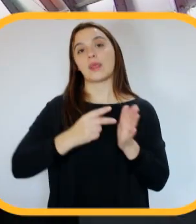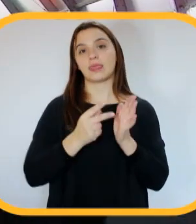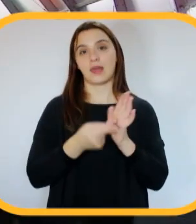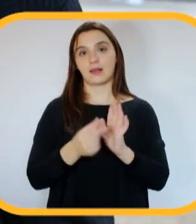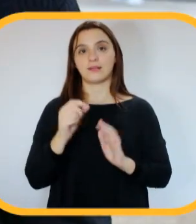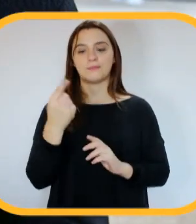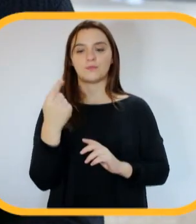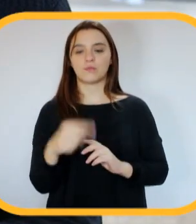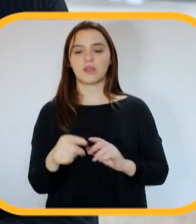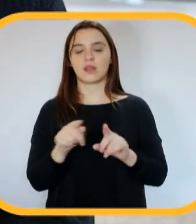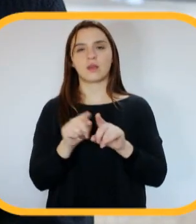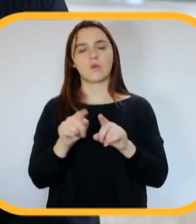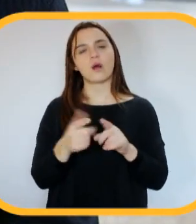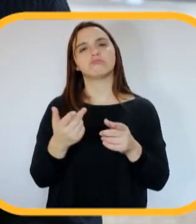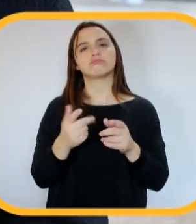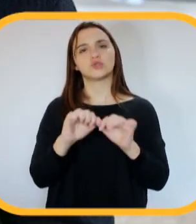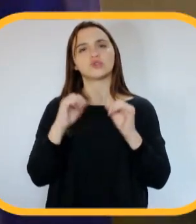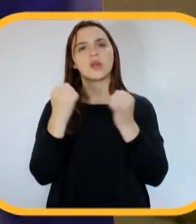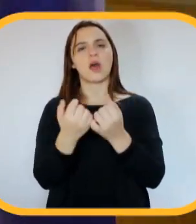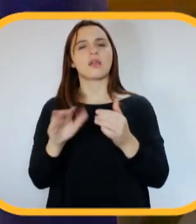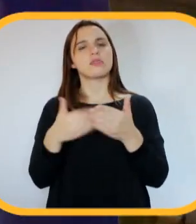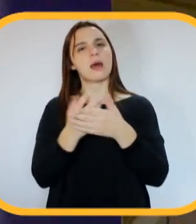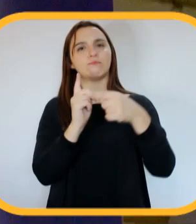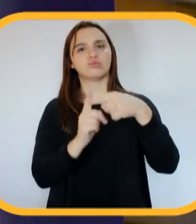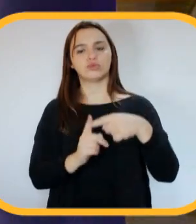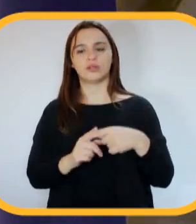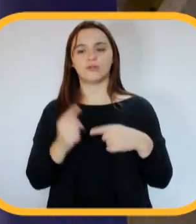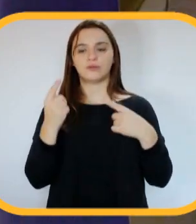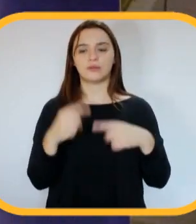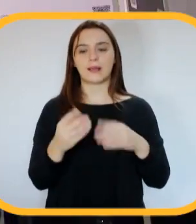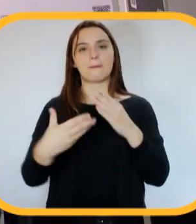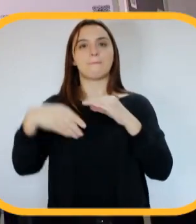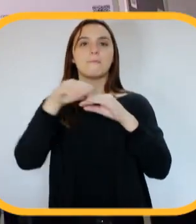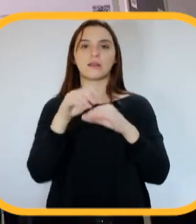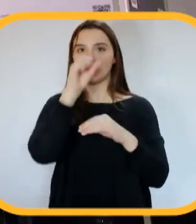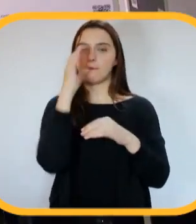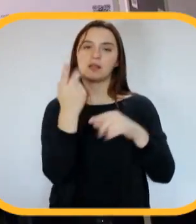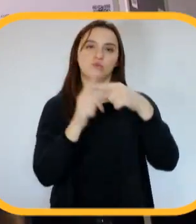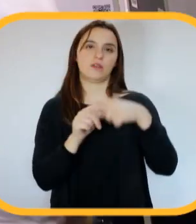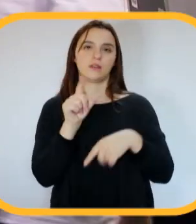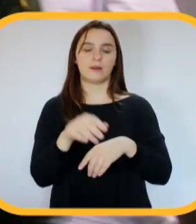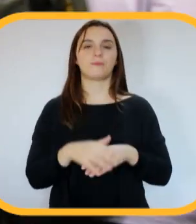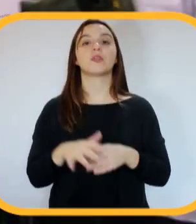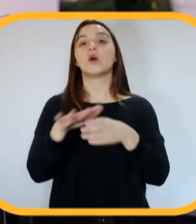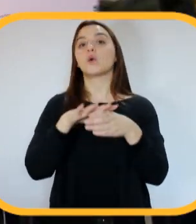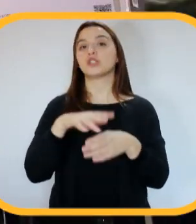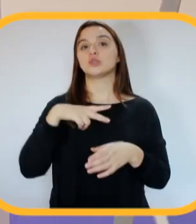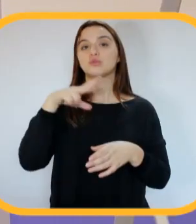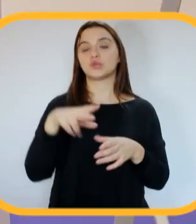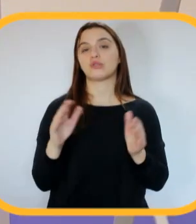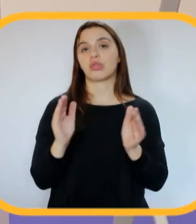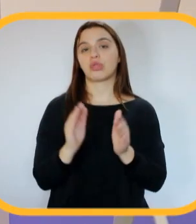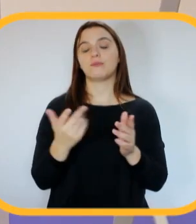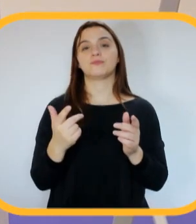will also have a number of social benefits when it succeeds, in addition to the environmental benefits. O contexto português de